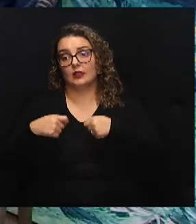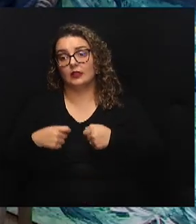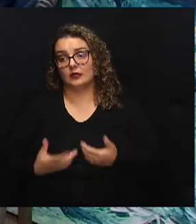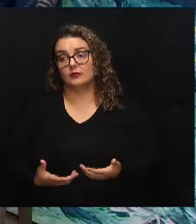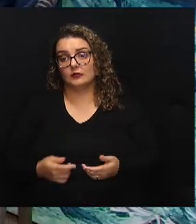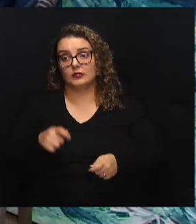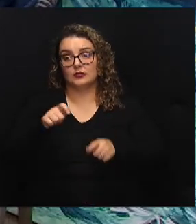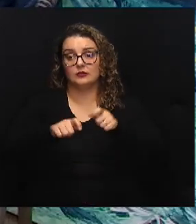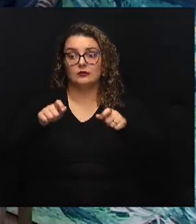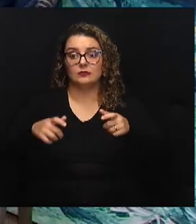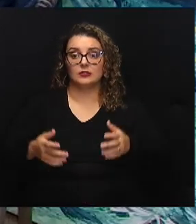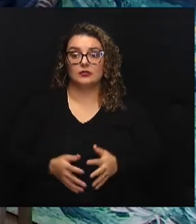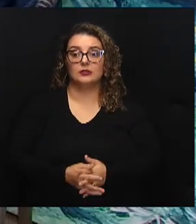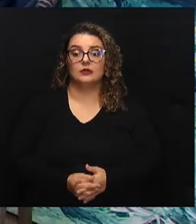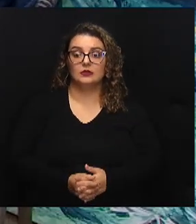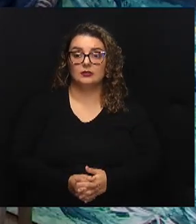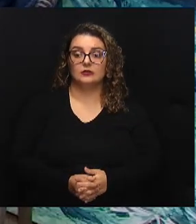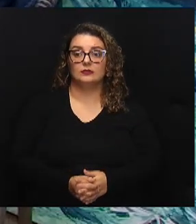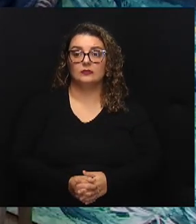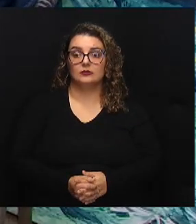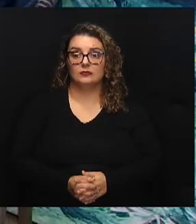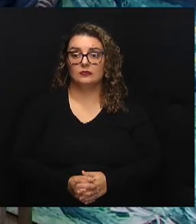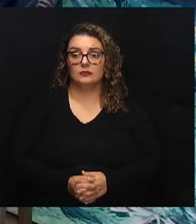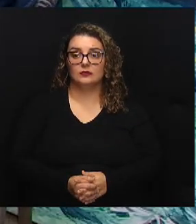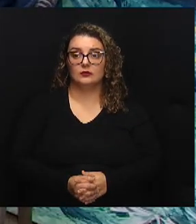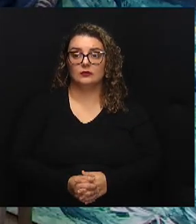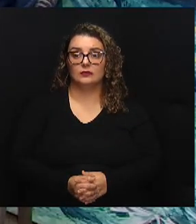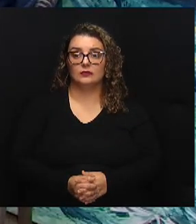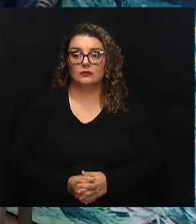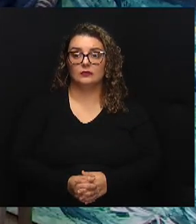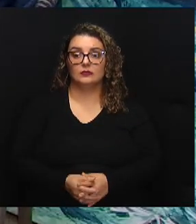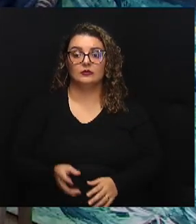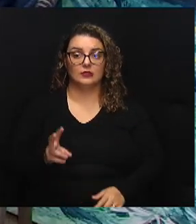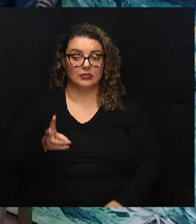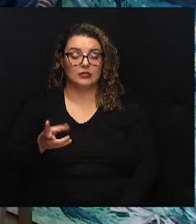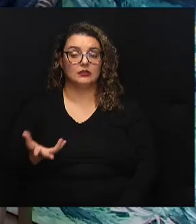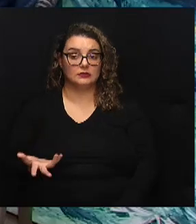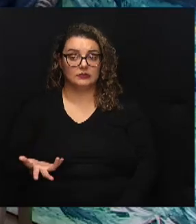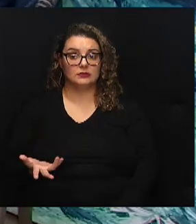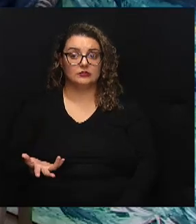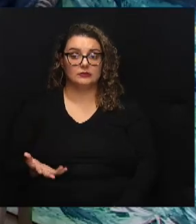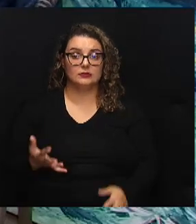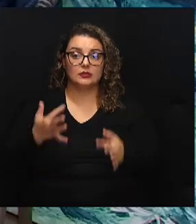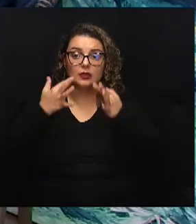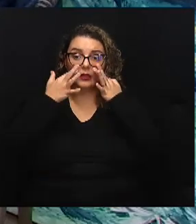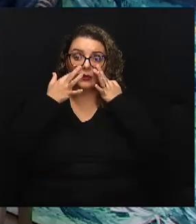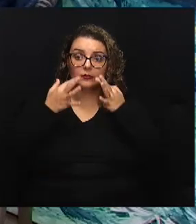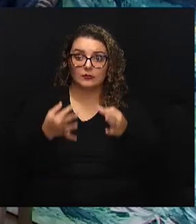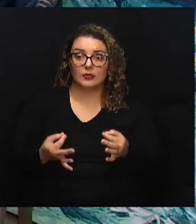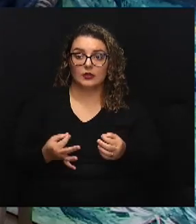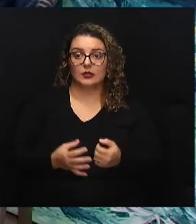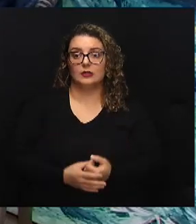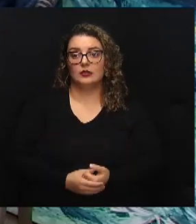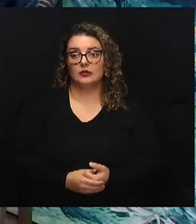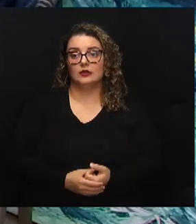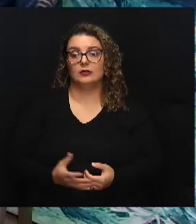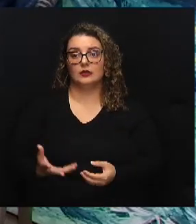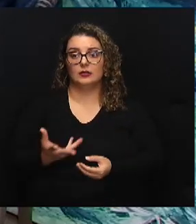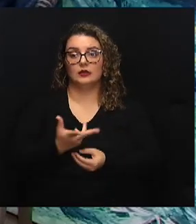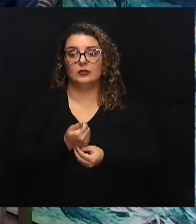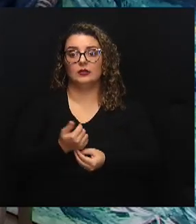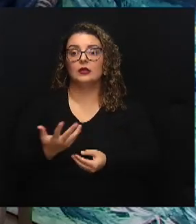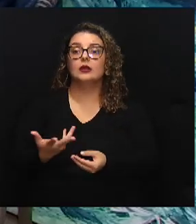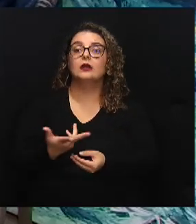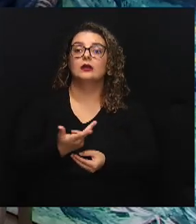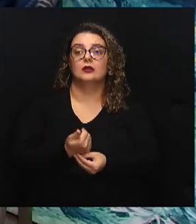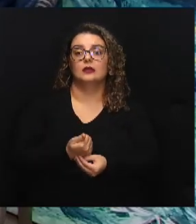as pessoas estejam sempre atentas à